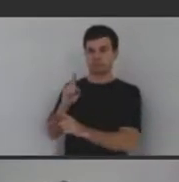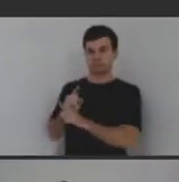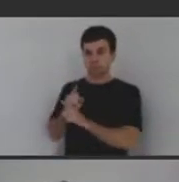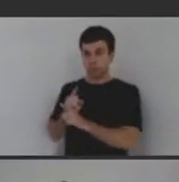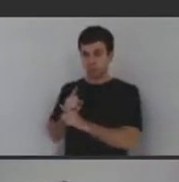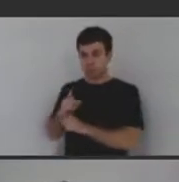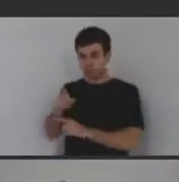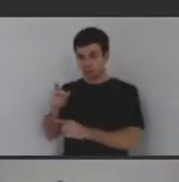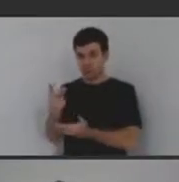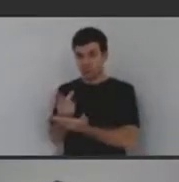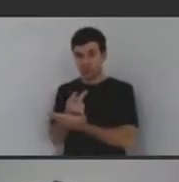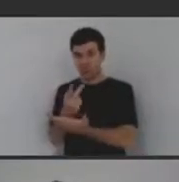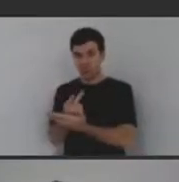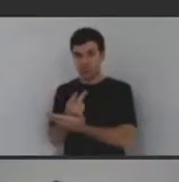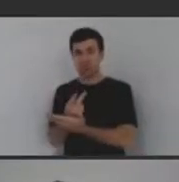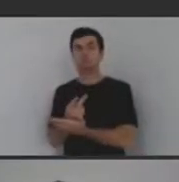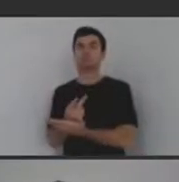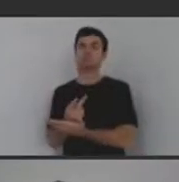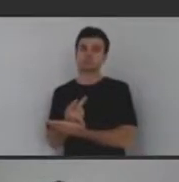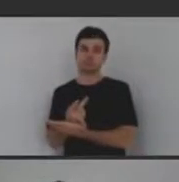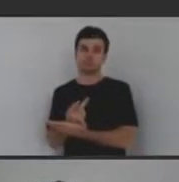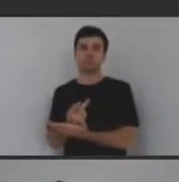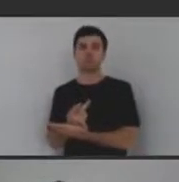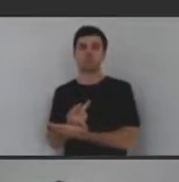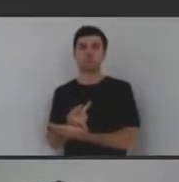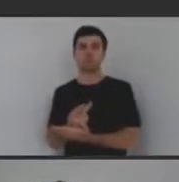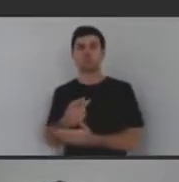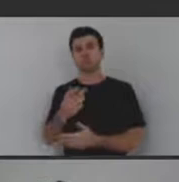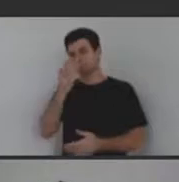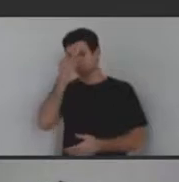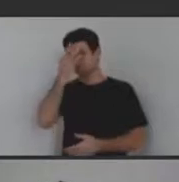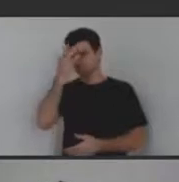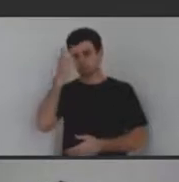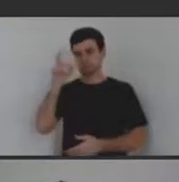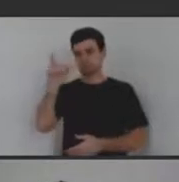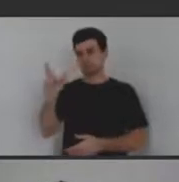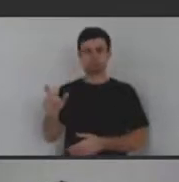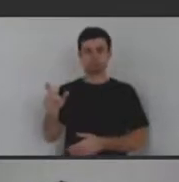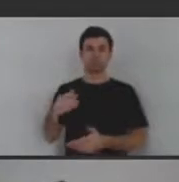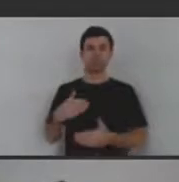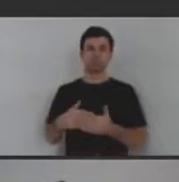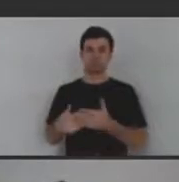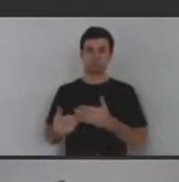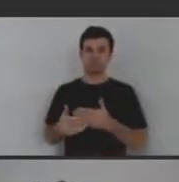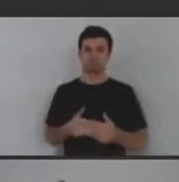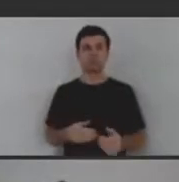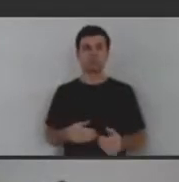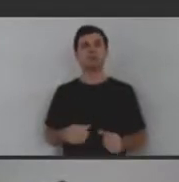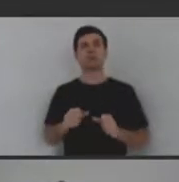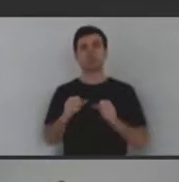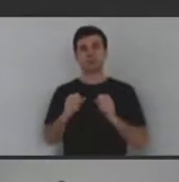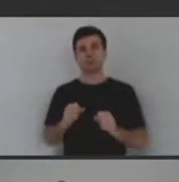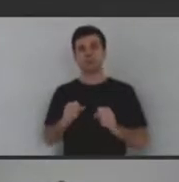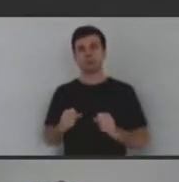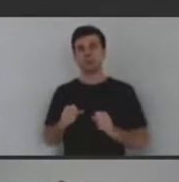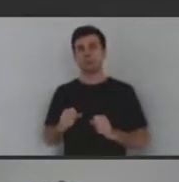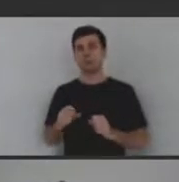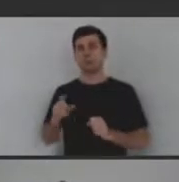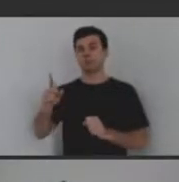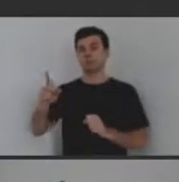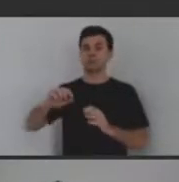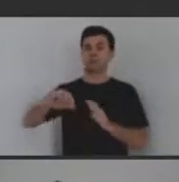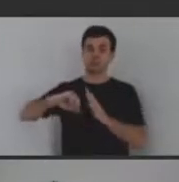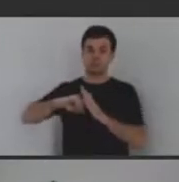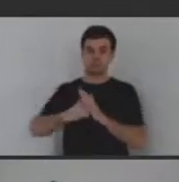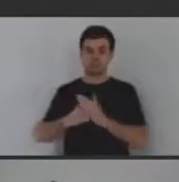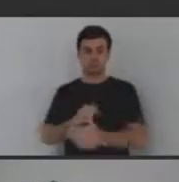desatendimento de qualquer dispositivo por qualquer agente público, determinará a imediata cessão de conduta vedada